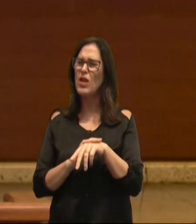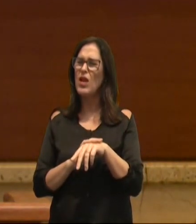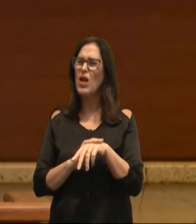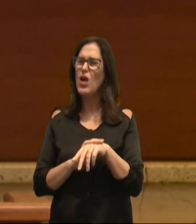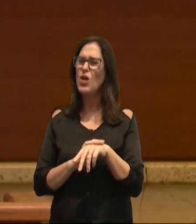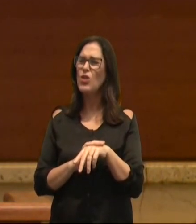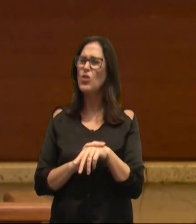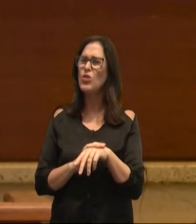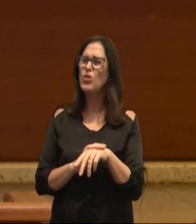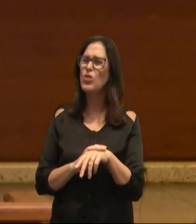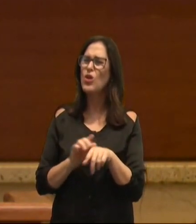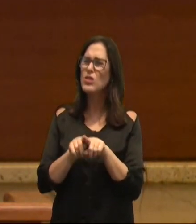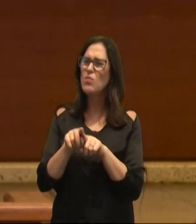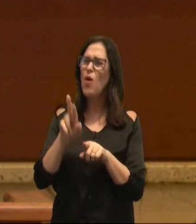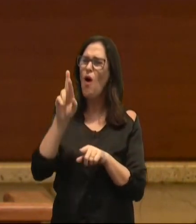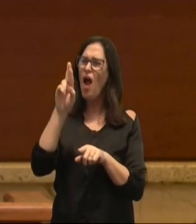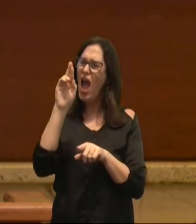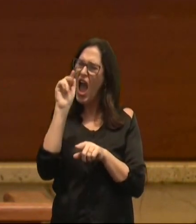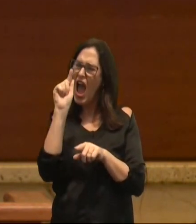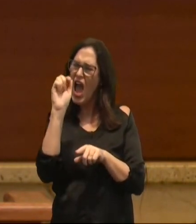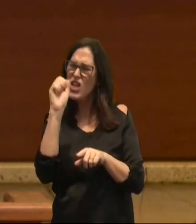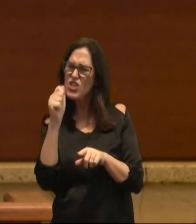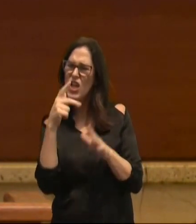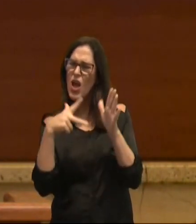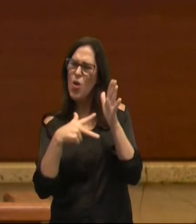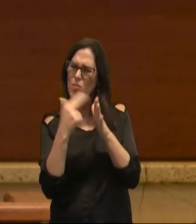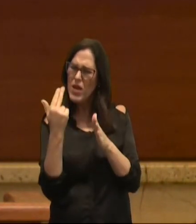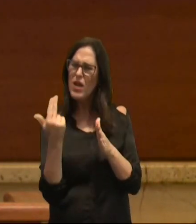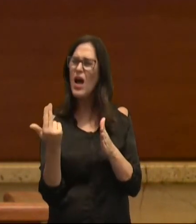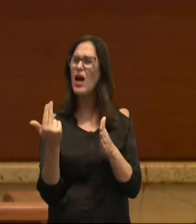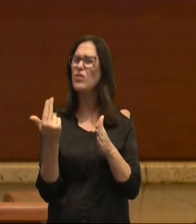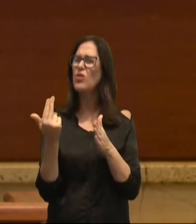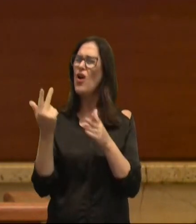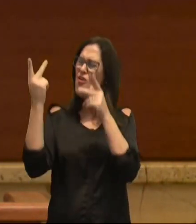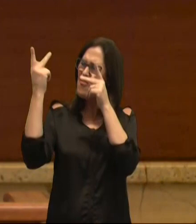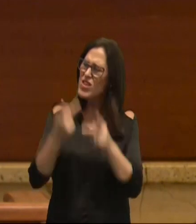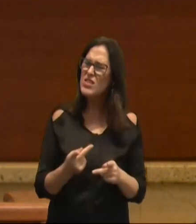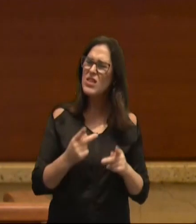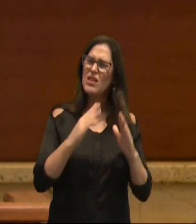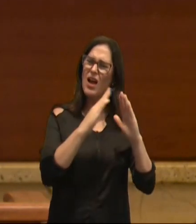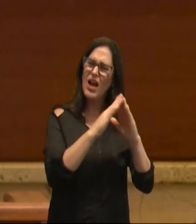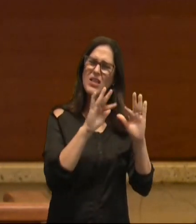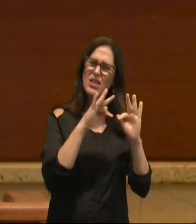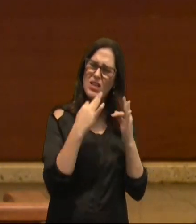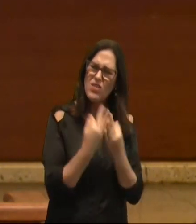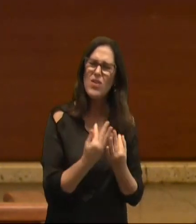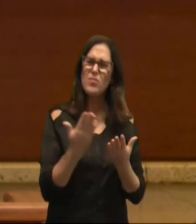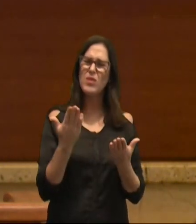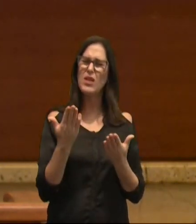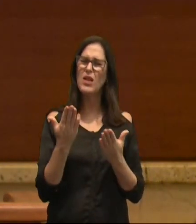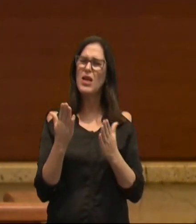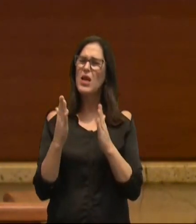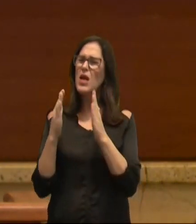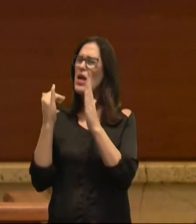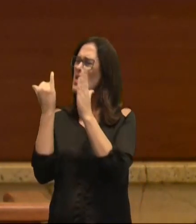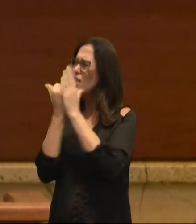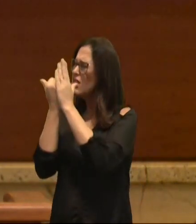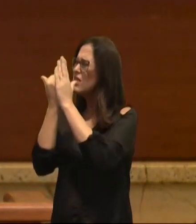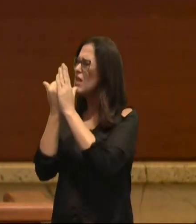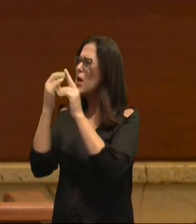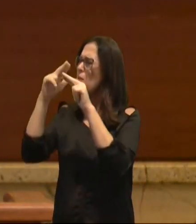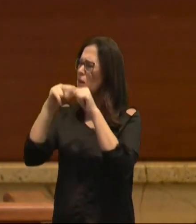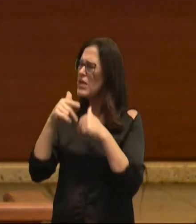que foi operado esta semana, visita aquela casa, visita, Senhor, aquele lar. Nós queremos, ó Deus, interceder pelos nossos